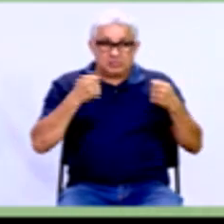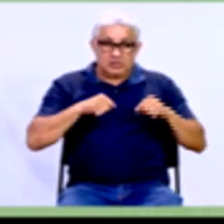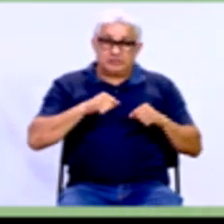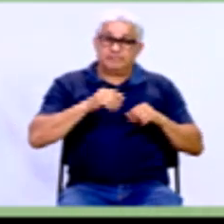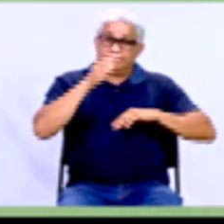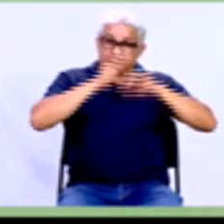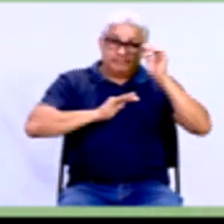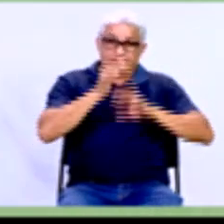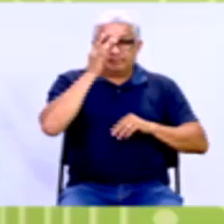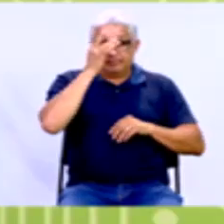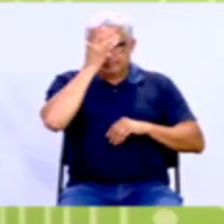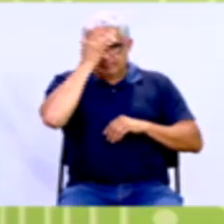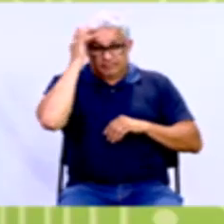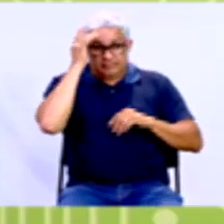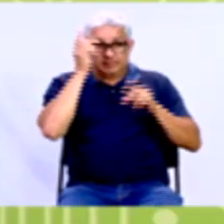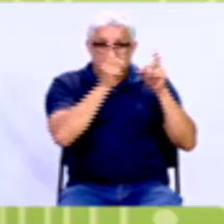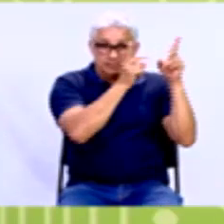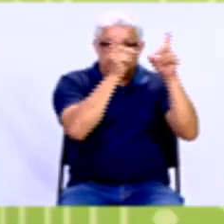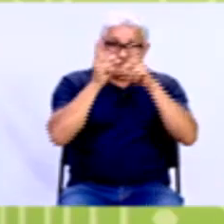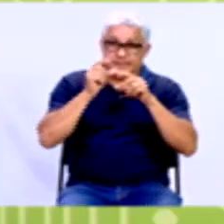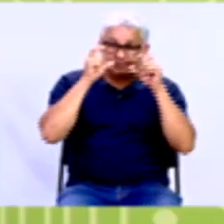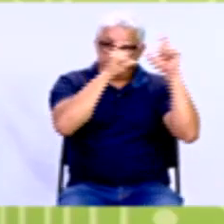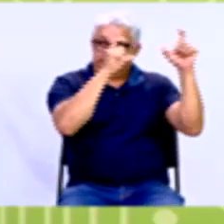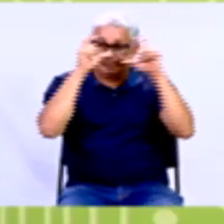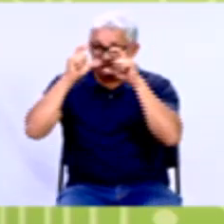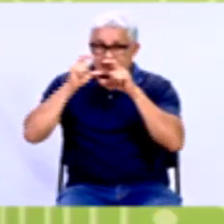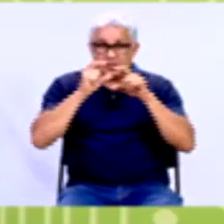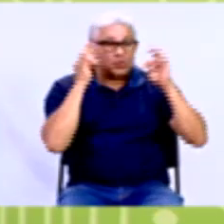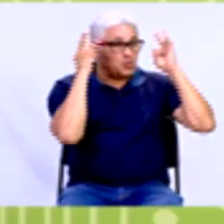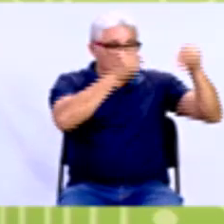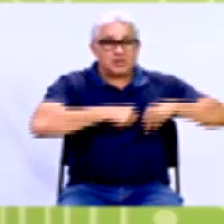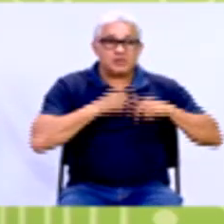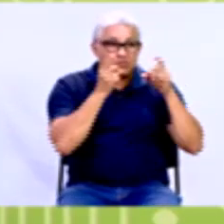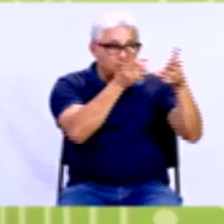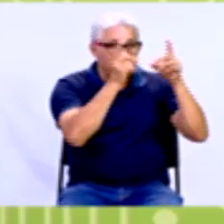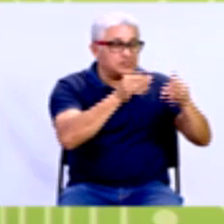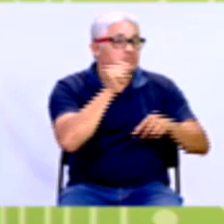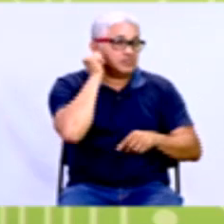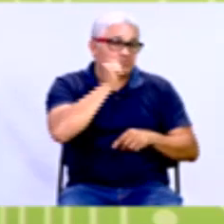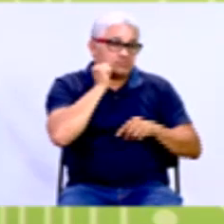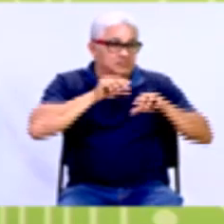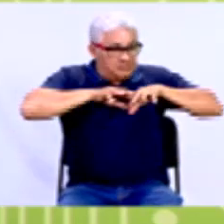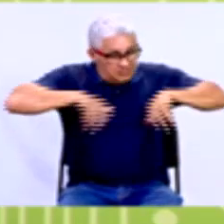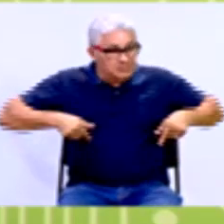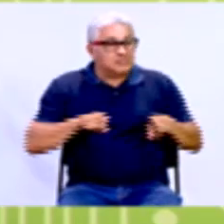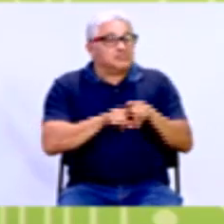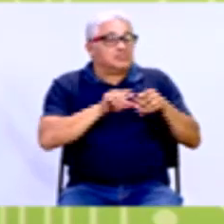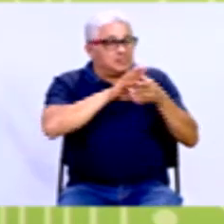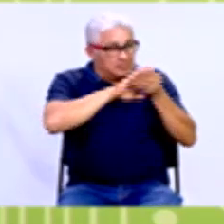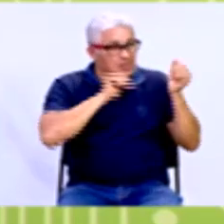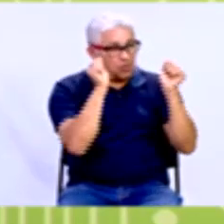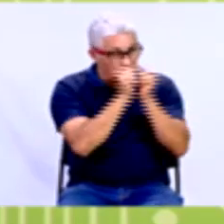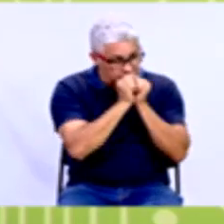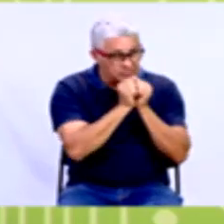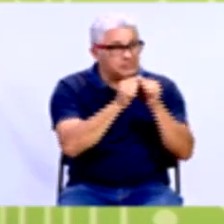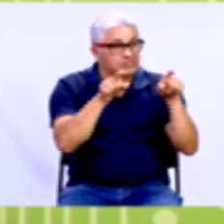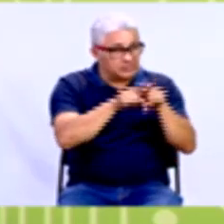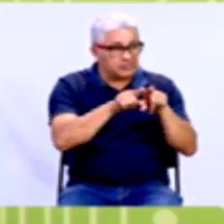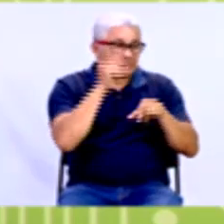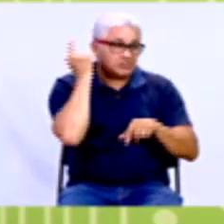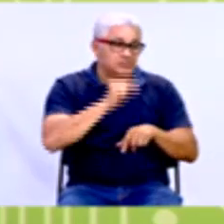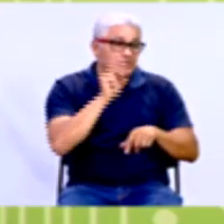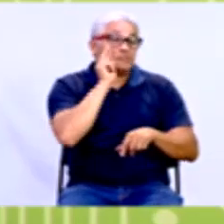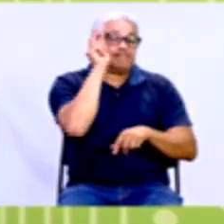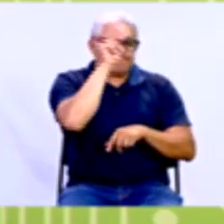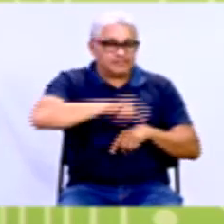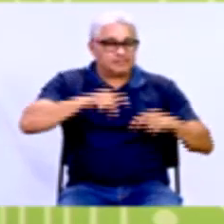né? Ver e falar assim, nossa, eu estou vendendo, para todo mundo que eu estou vendendo vestido, para as mulheres, eu estou vendendo sapato também. Então eles conseguiram ver que